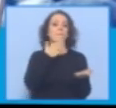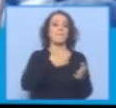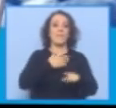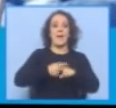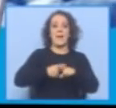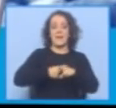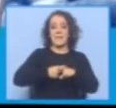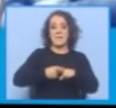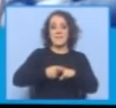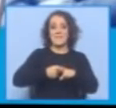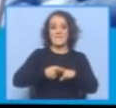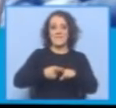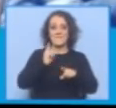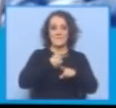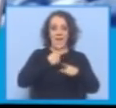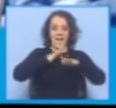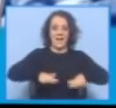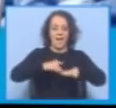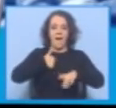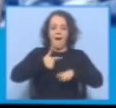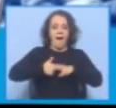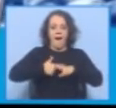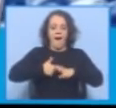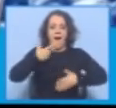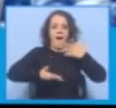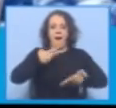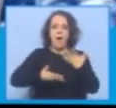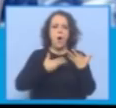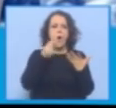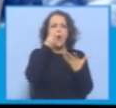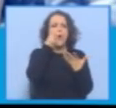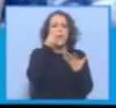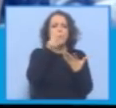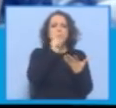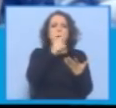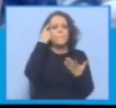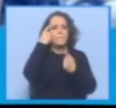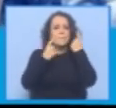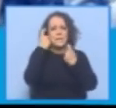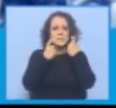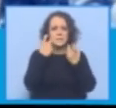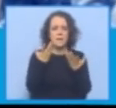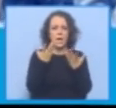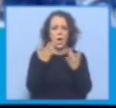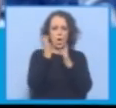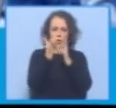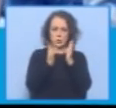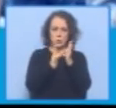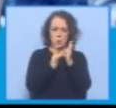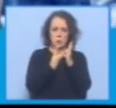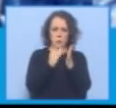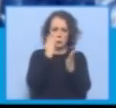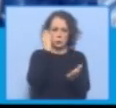e então tenho que ir com cuidado. Porque como podemos pensar, não, que afinal de contas Jesus seria para uns